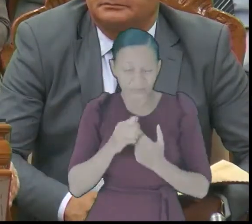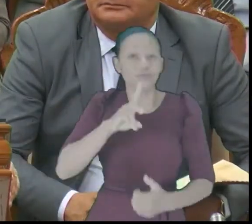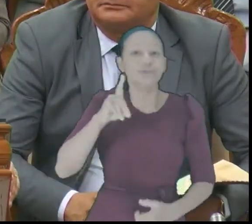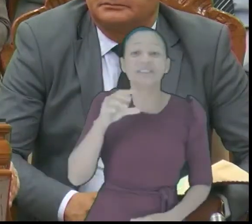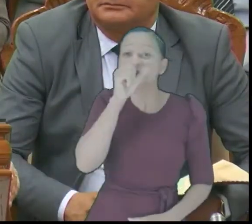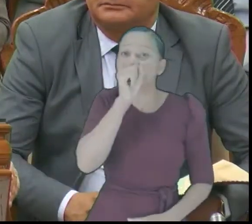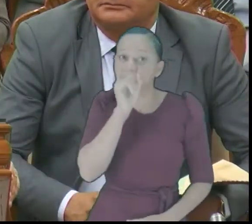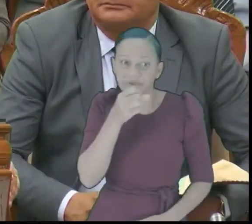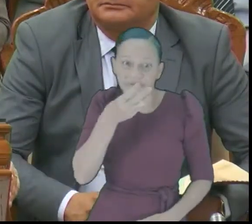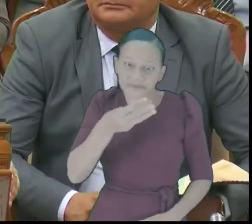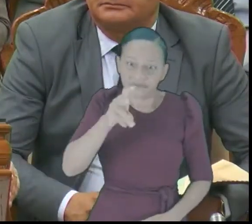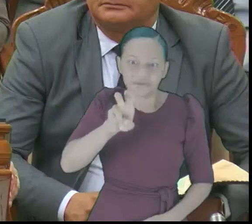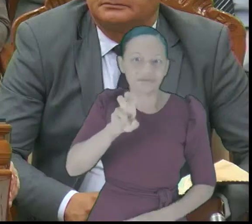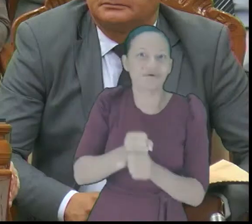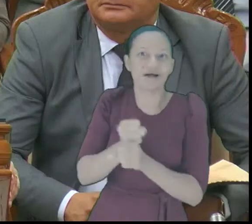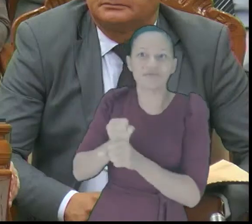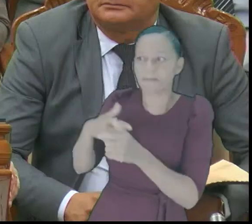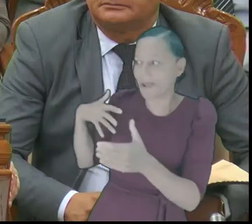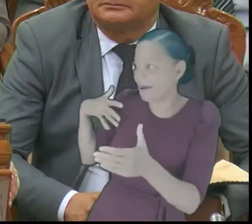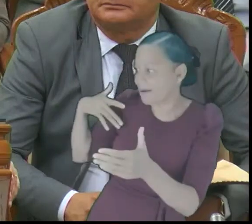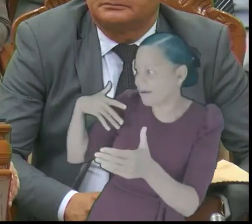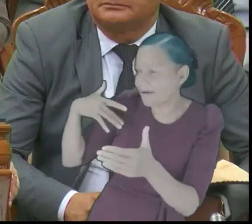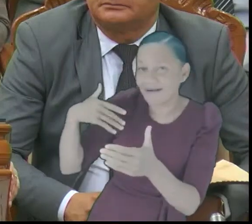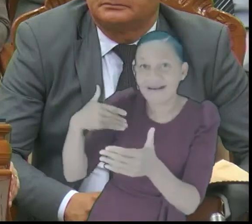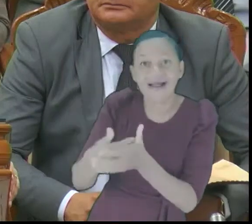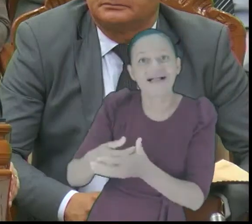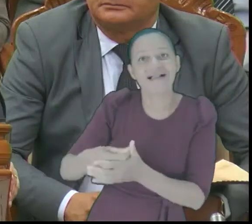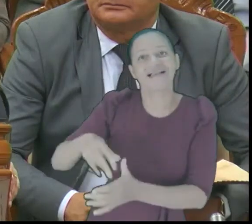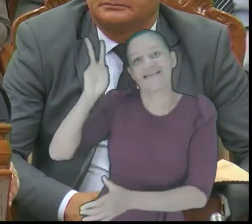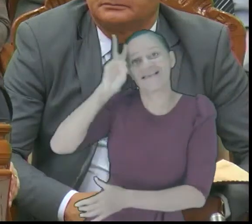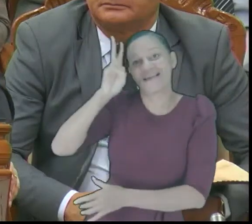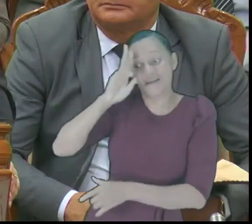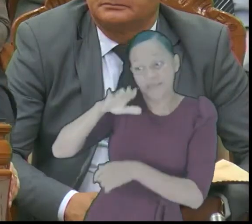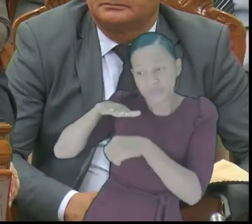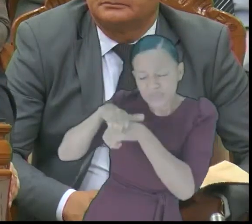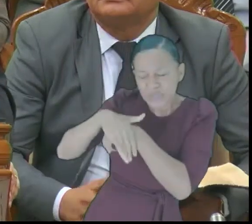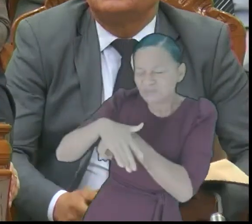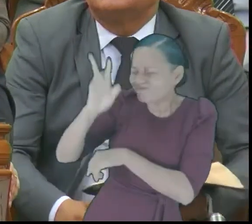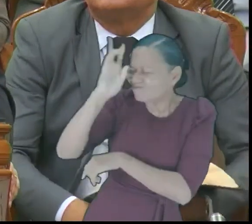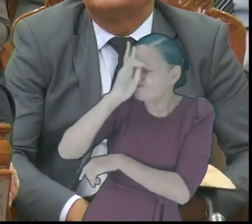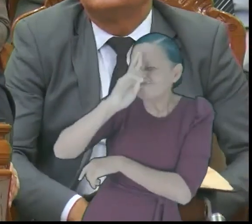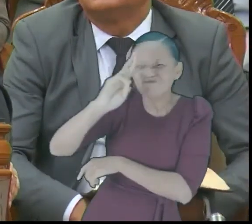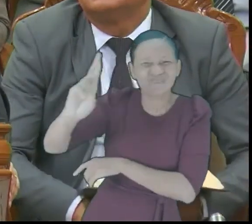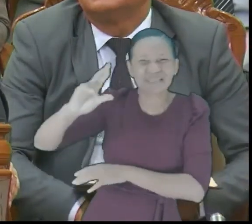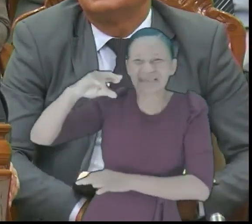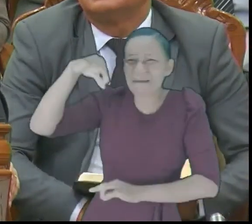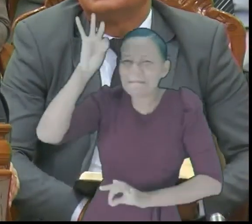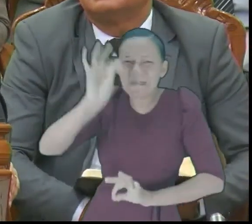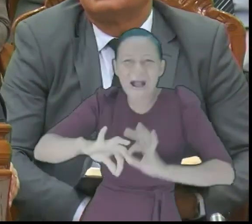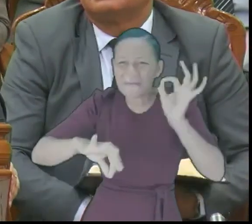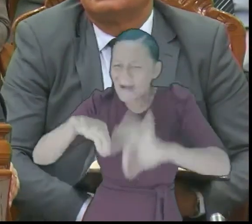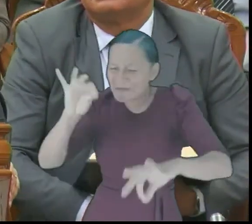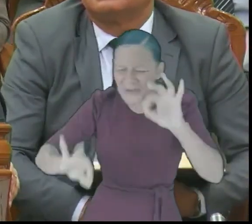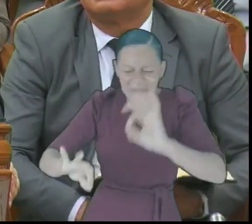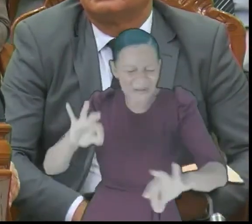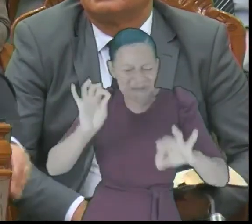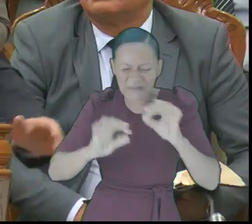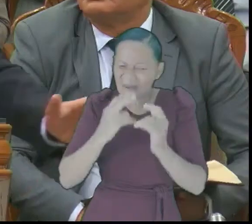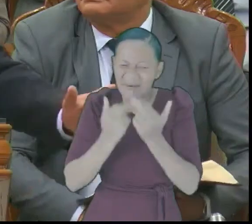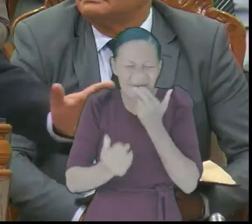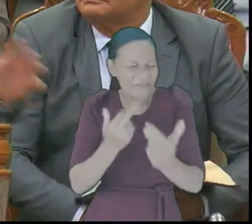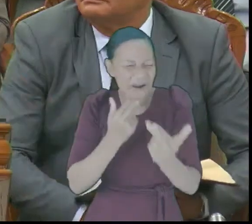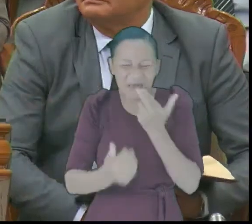35 anos isso, né? E naquela noite o Senhor batizou muita gente. Mas